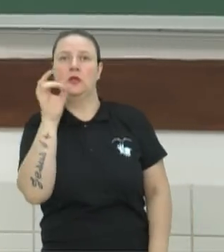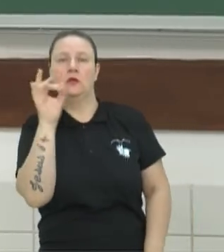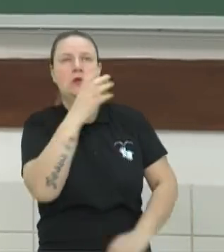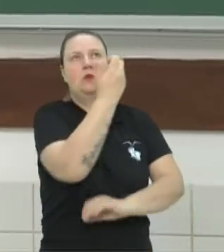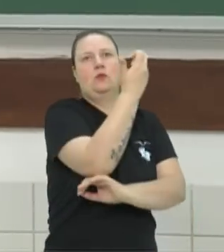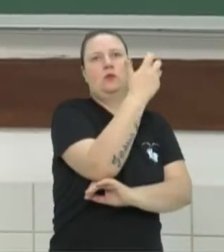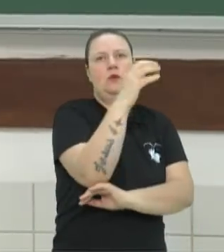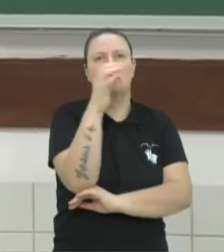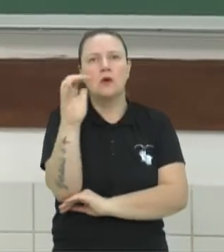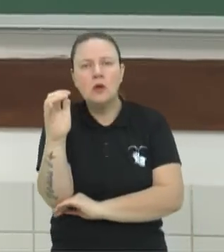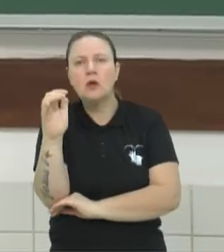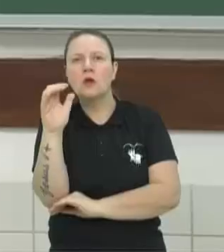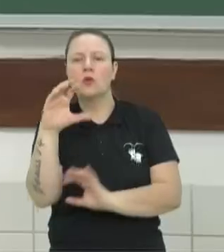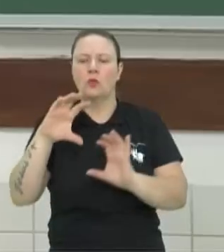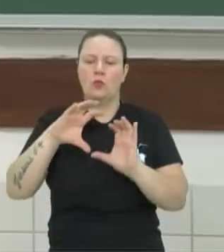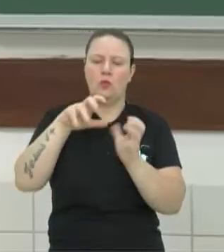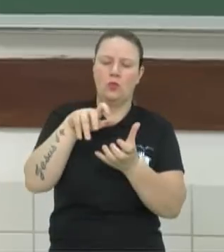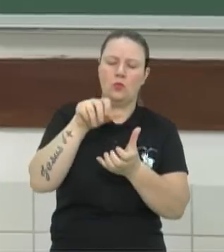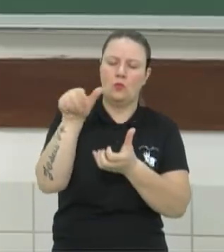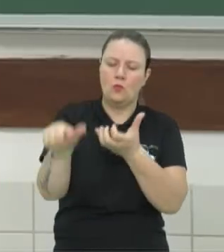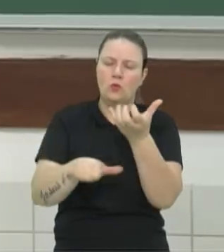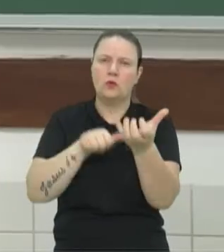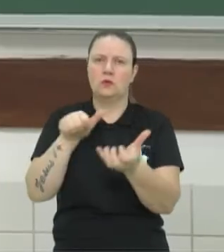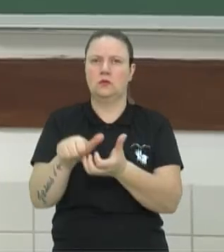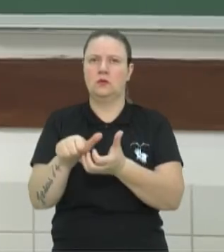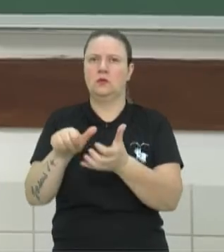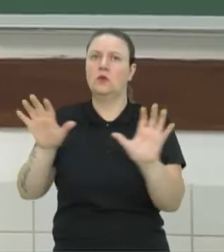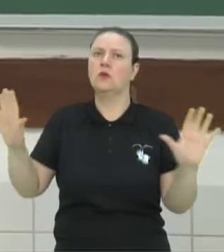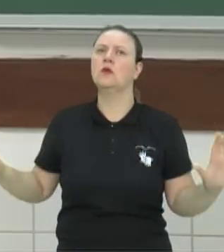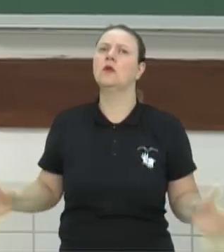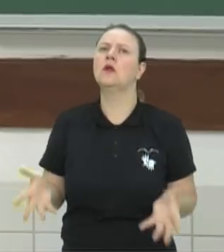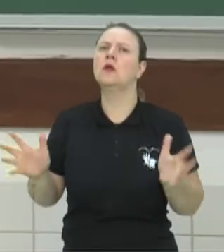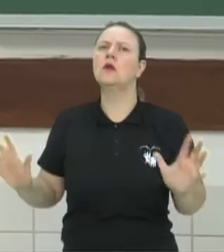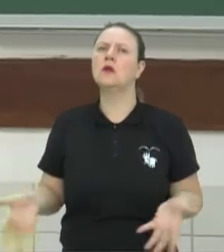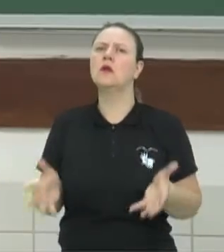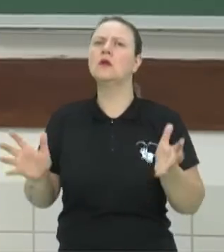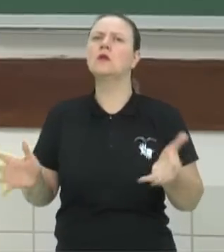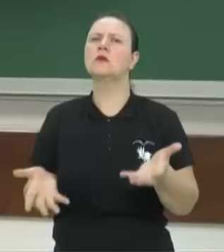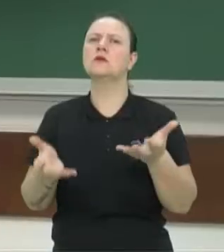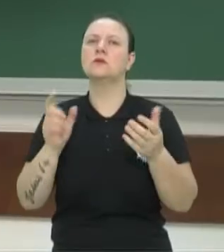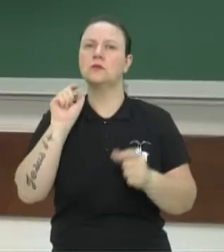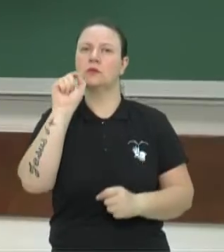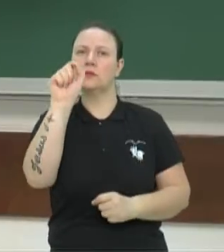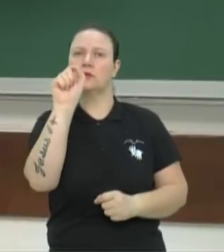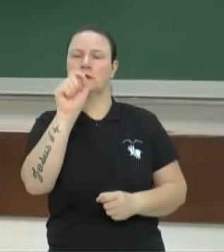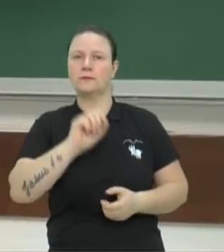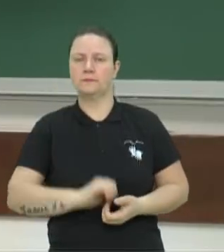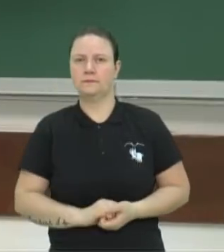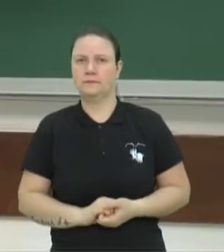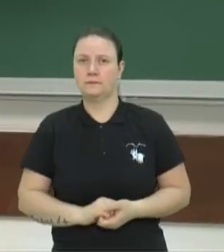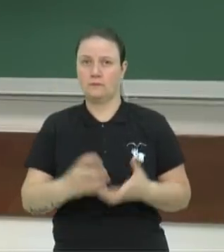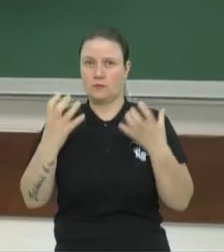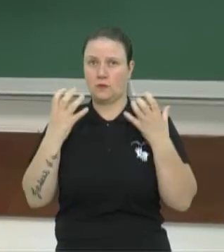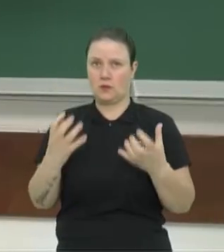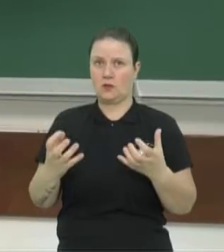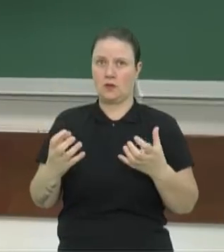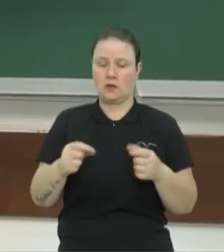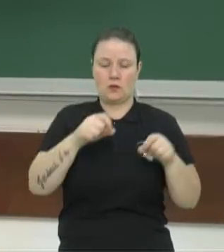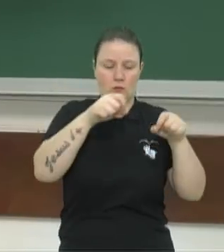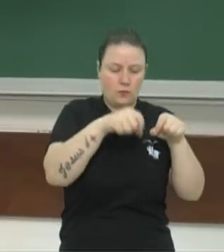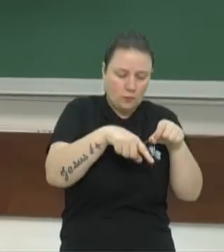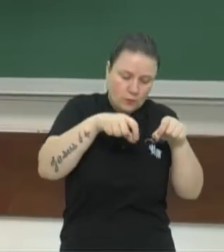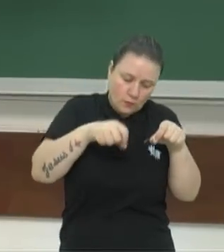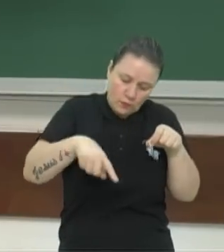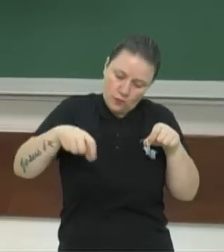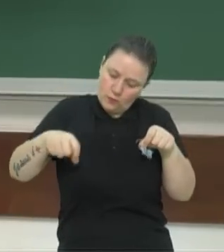tem o negócio do mudar o mundo. O que ele quer nos incentivar a fazer? Nesse caso, a gente vai ver depois que ele quer nos incentivar a plantar